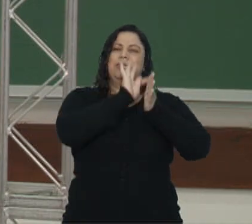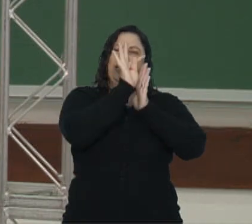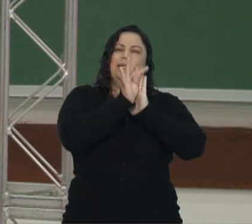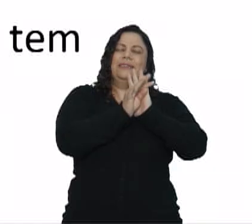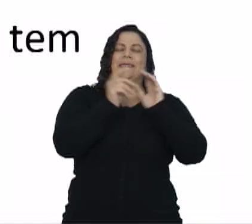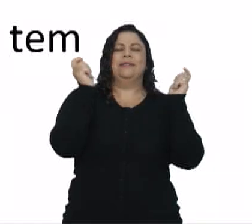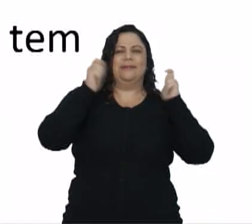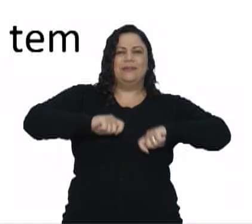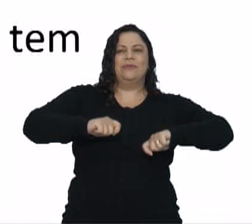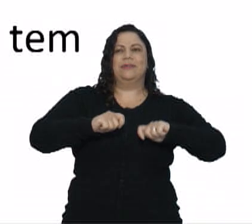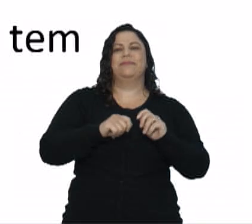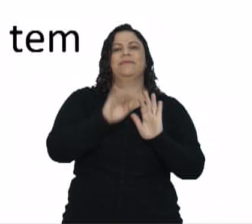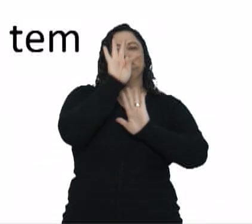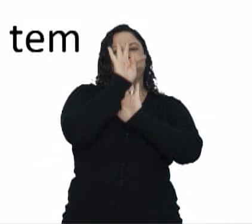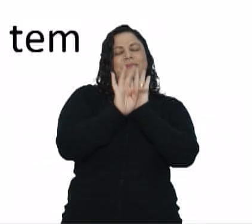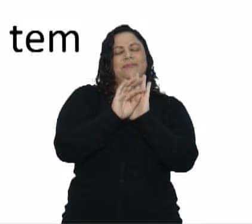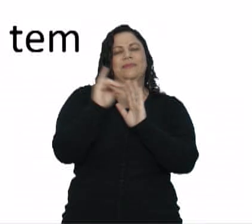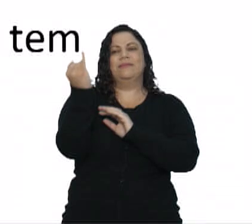importante.